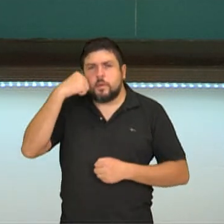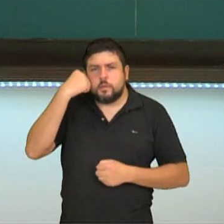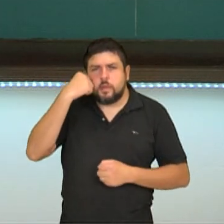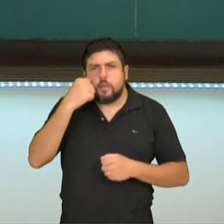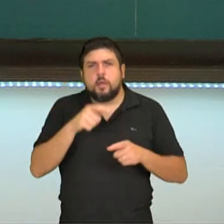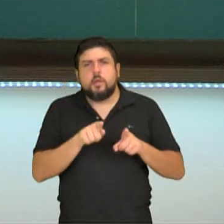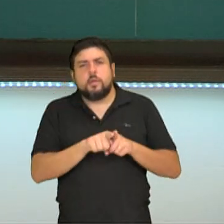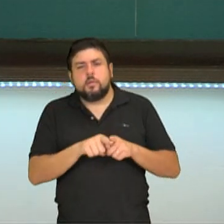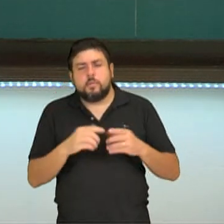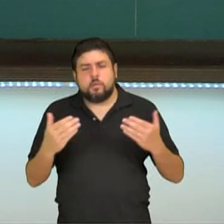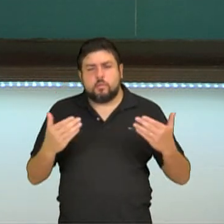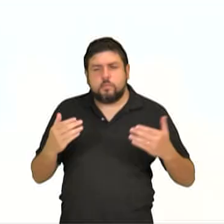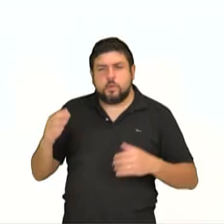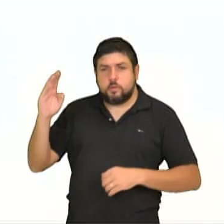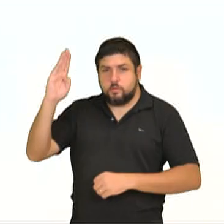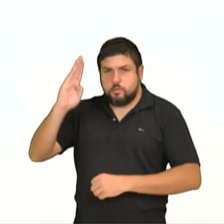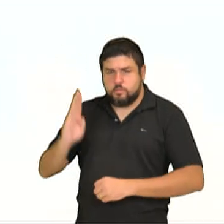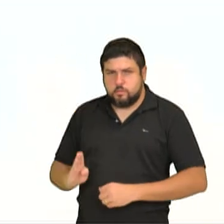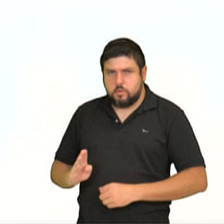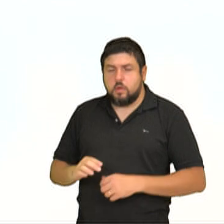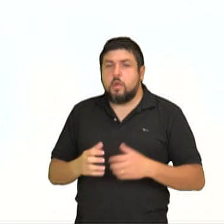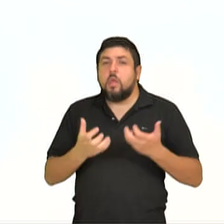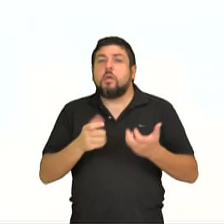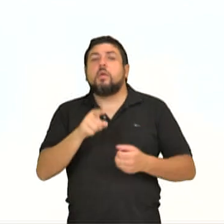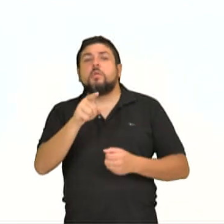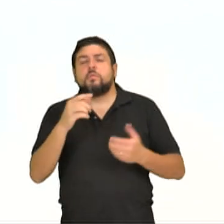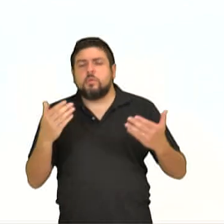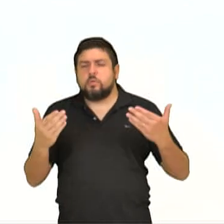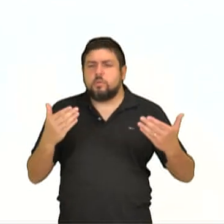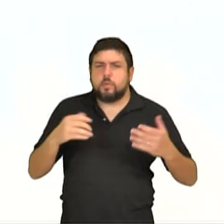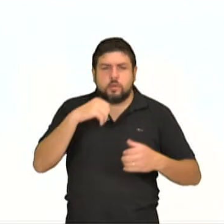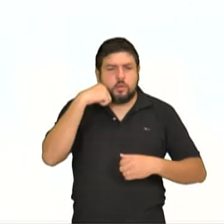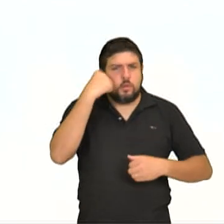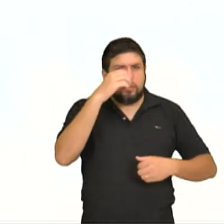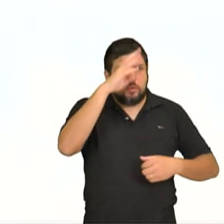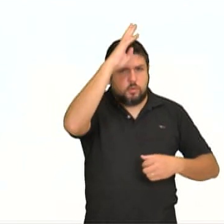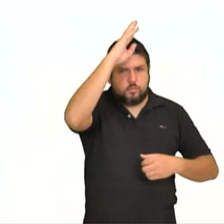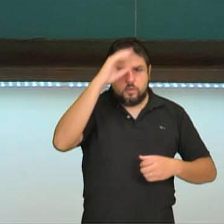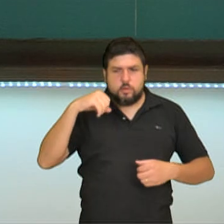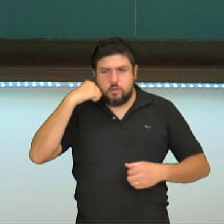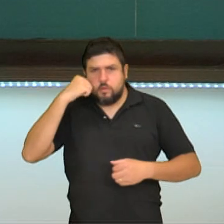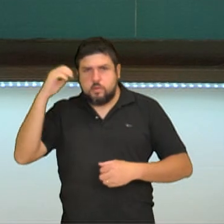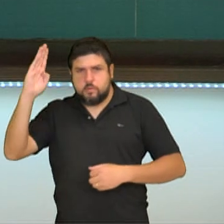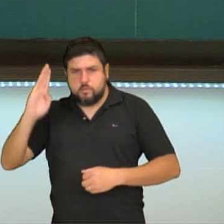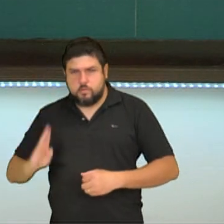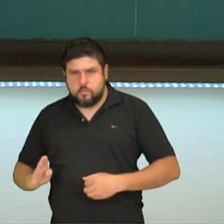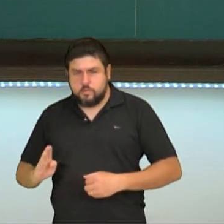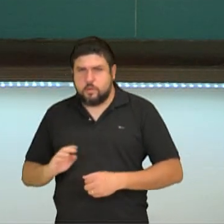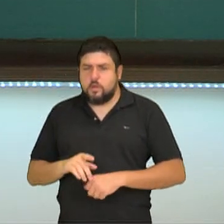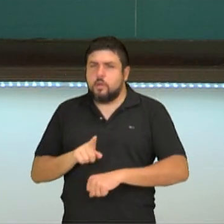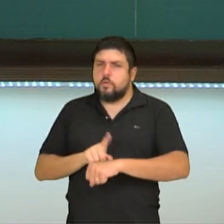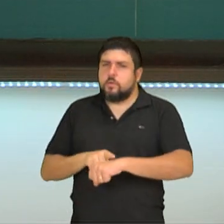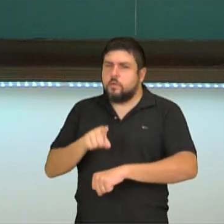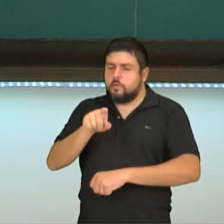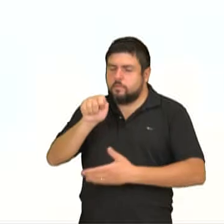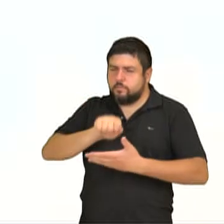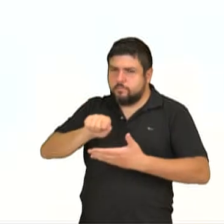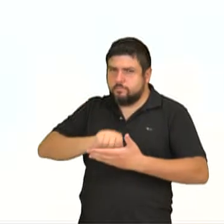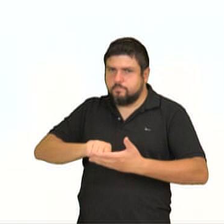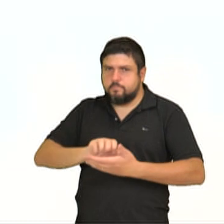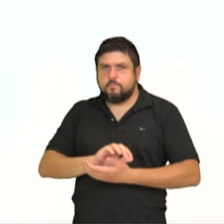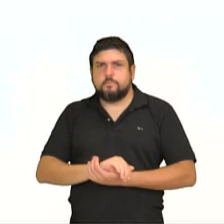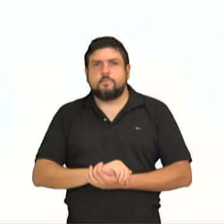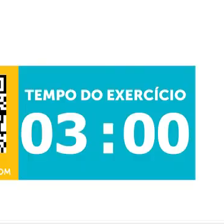no Senado brasileiro, eu quero que você compare o Senado romano com o Senado brasileiro atual. Eu vou dar um tempinho para vocês e a gente já volta.